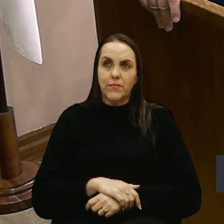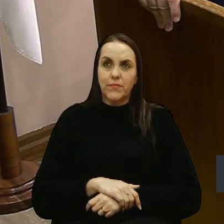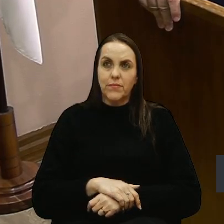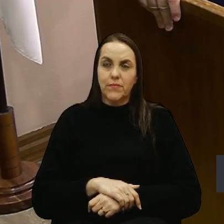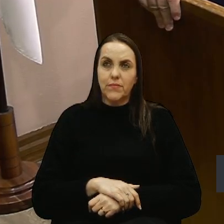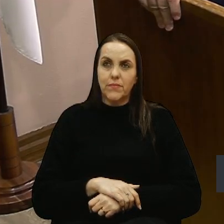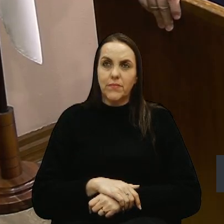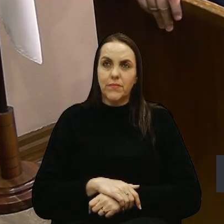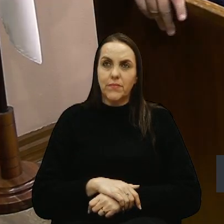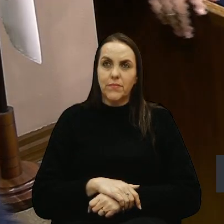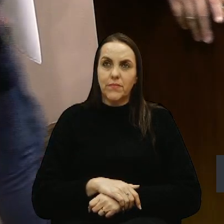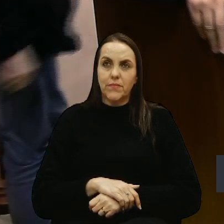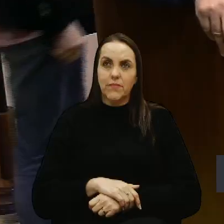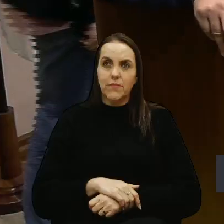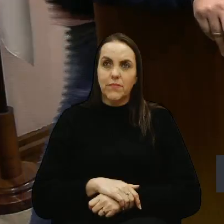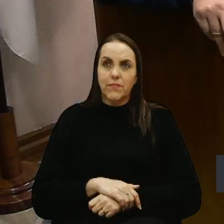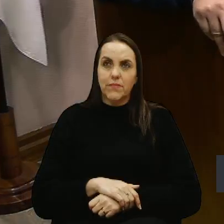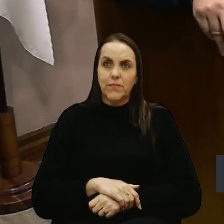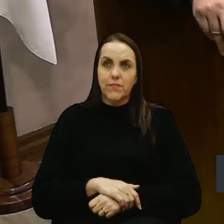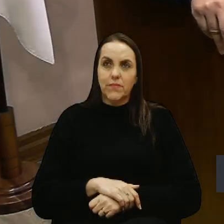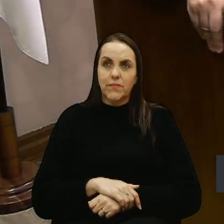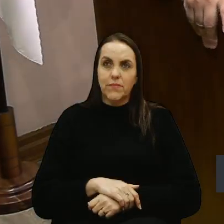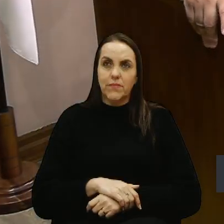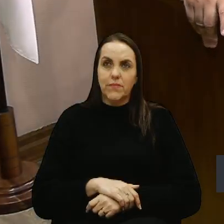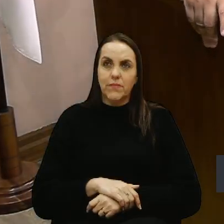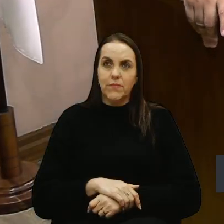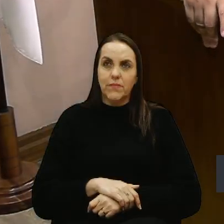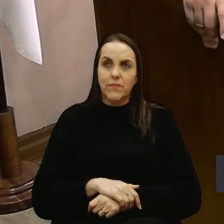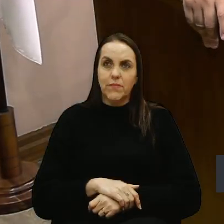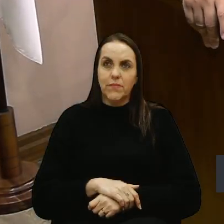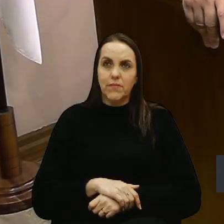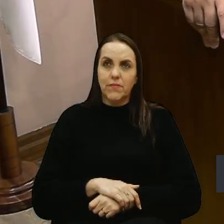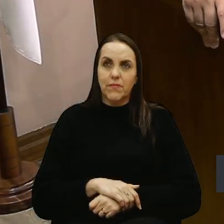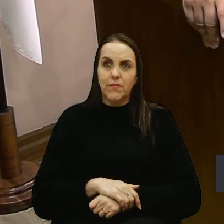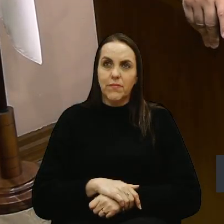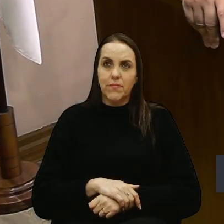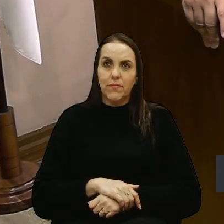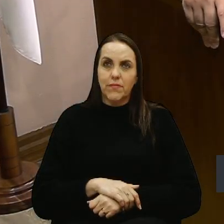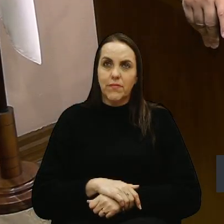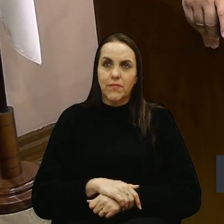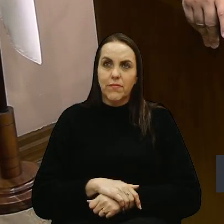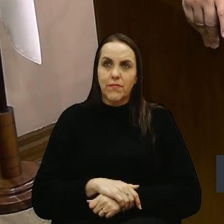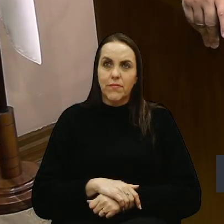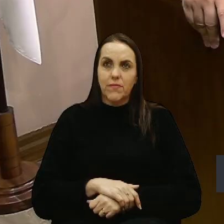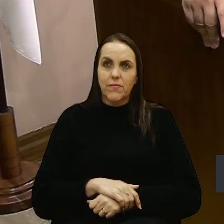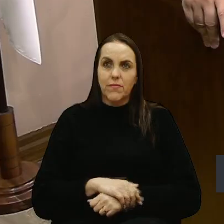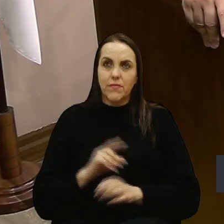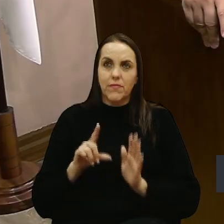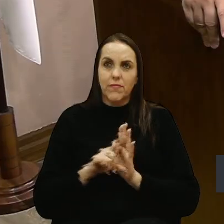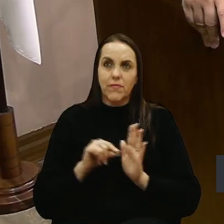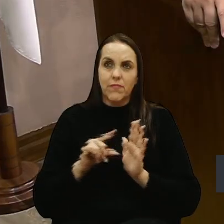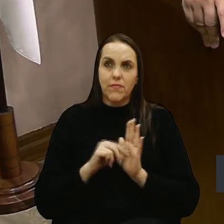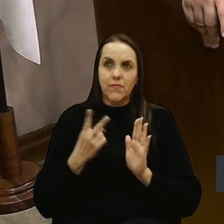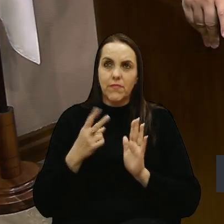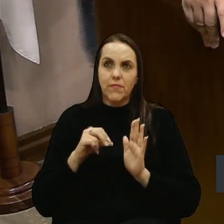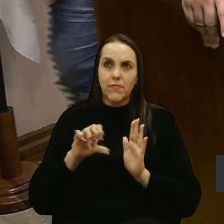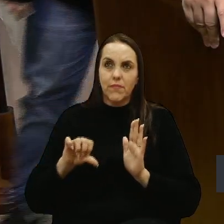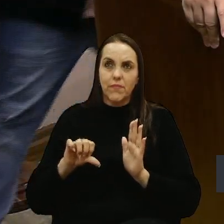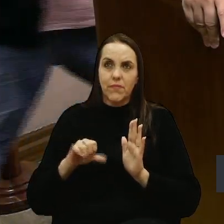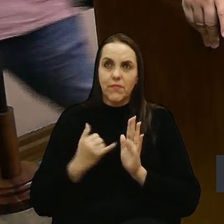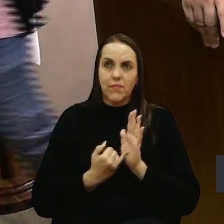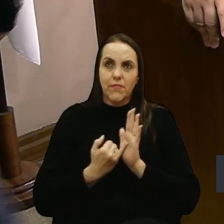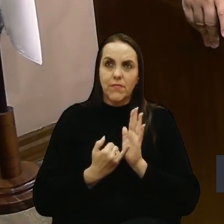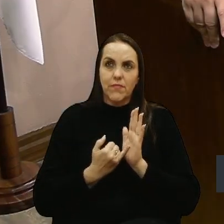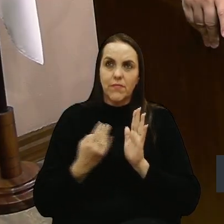Qual seria o artigo? Eu vou lhe requerer, em acordo com o artigo 209, inciso 2º, que mantenha a paz e não o caos que o